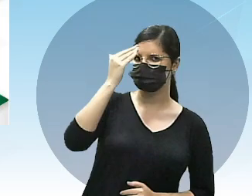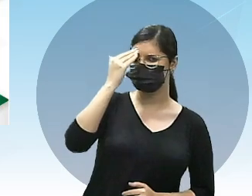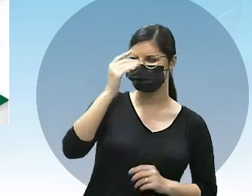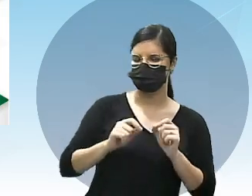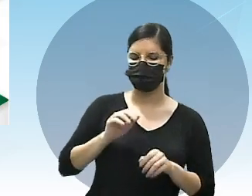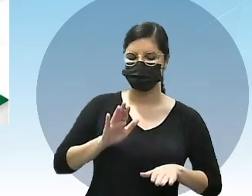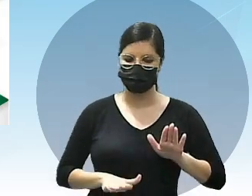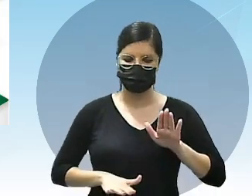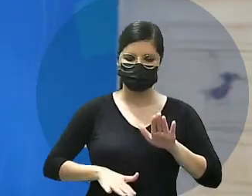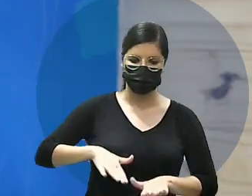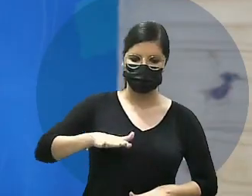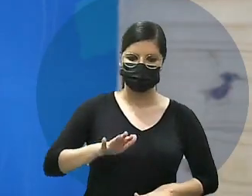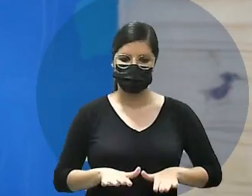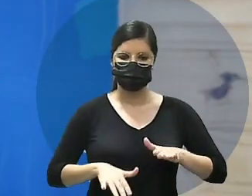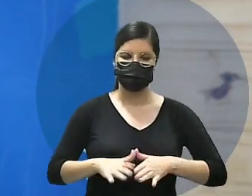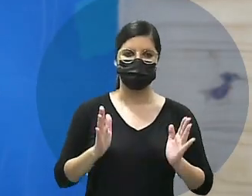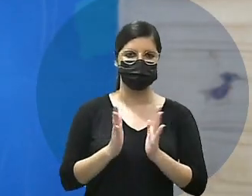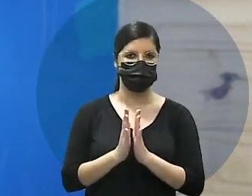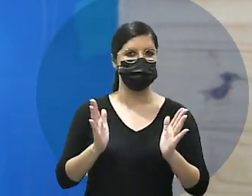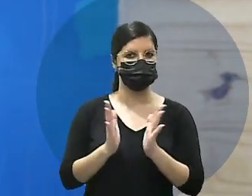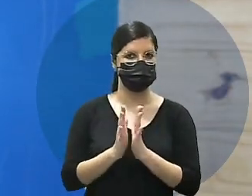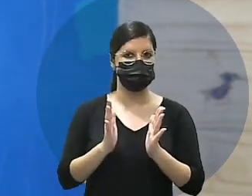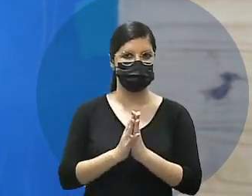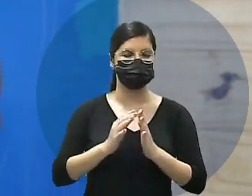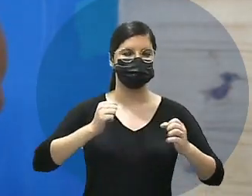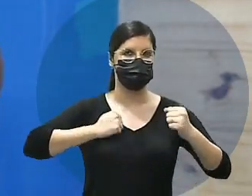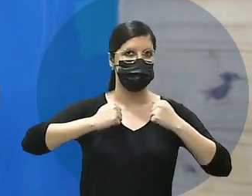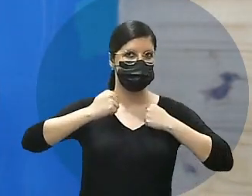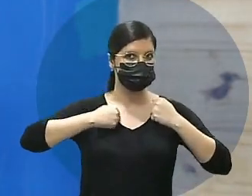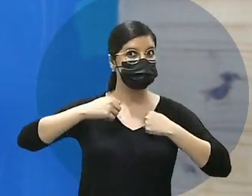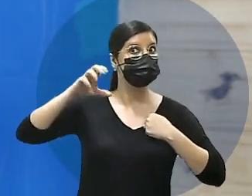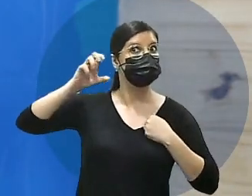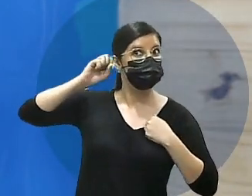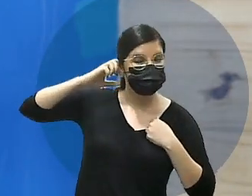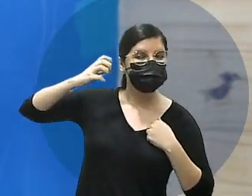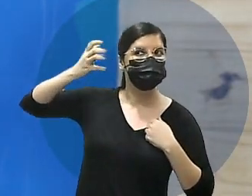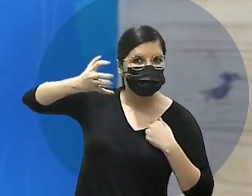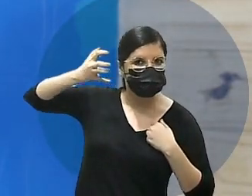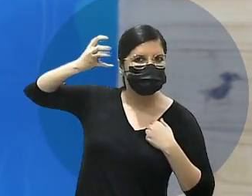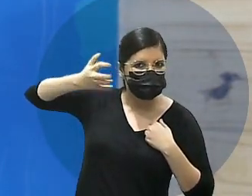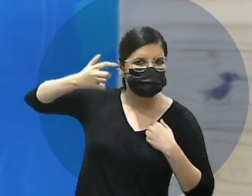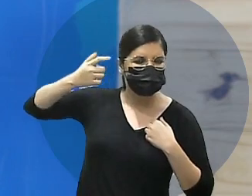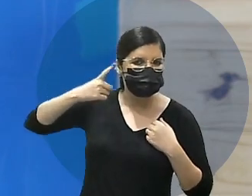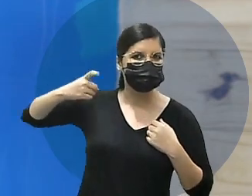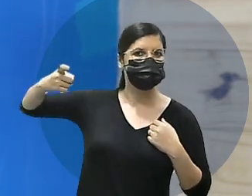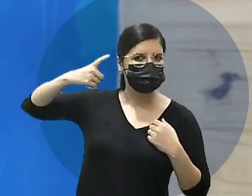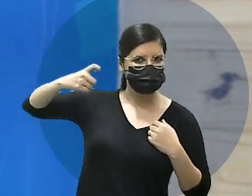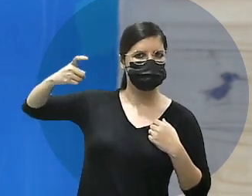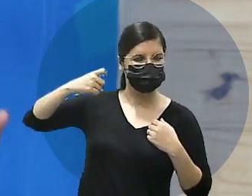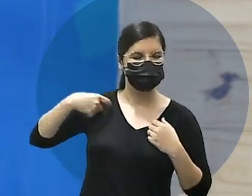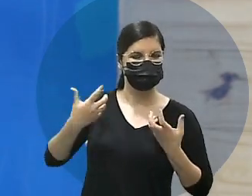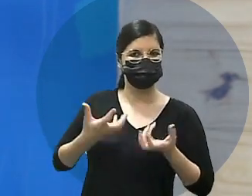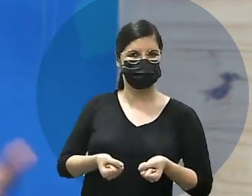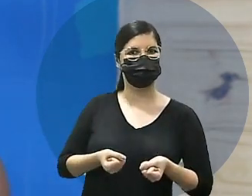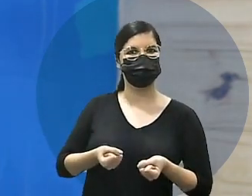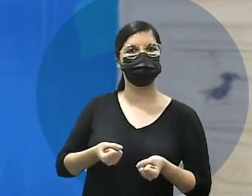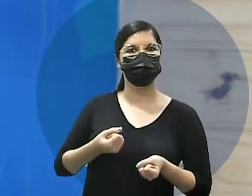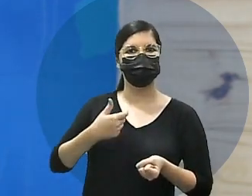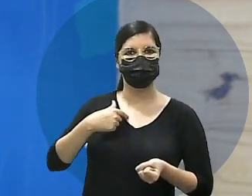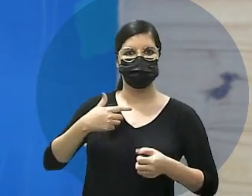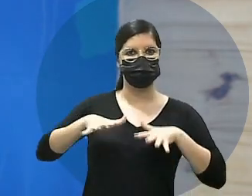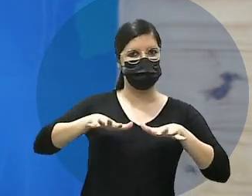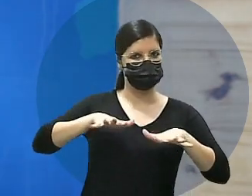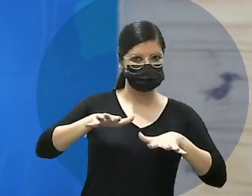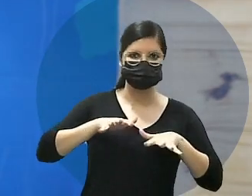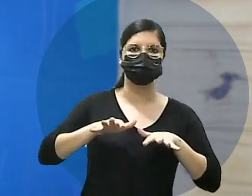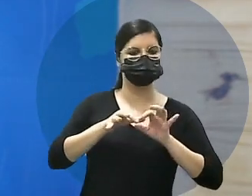bater a mão no corpo isso gera ritmo isso gera sonoridade é Através disso eles não sabão né estabelecendo o